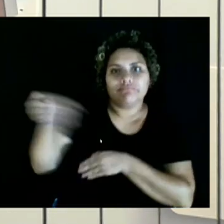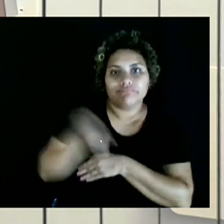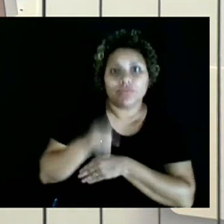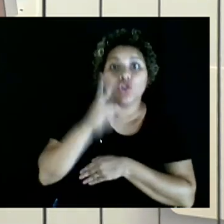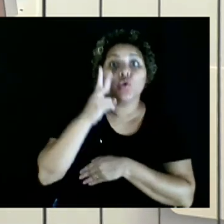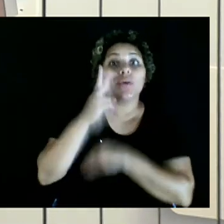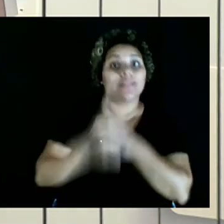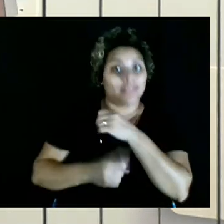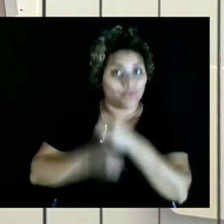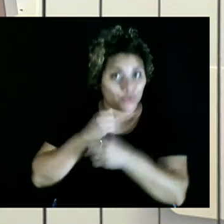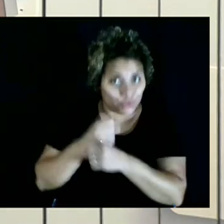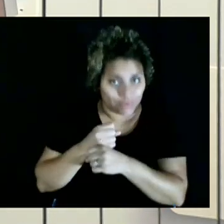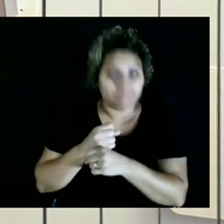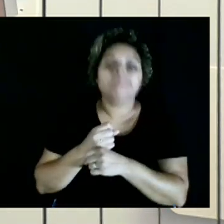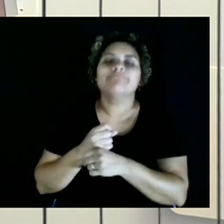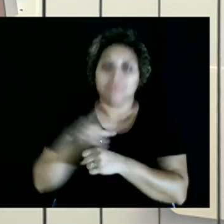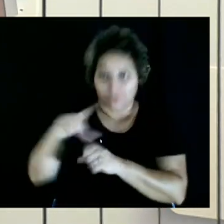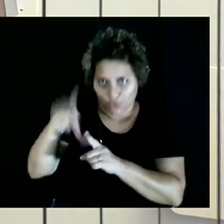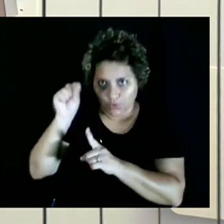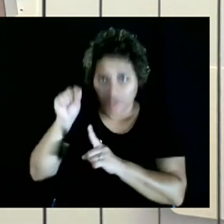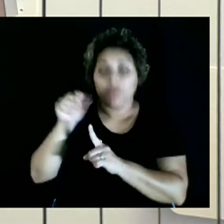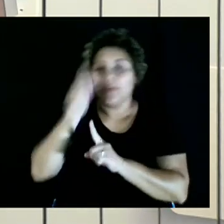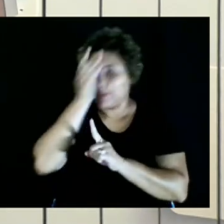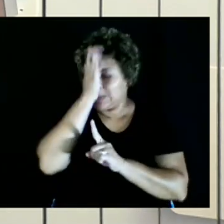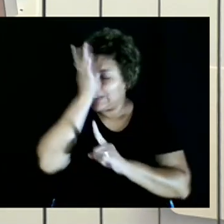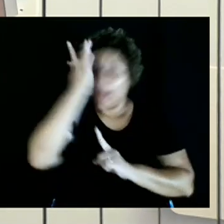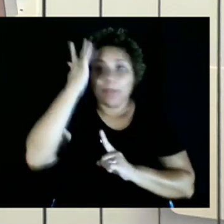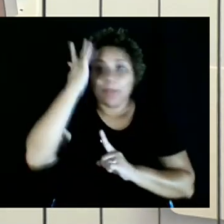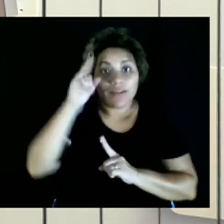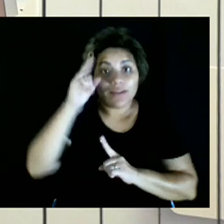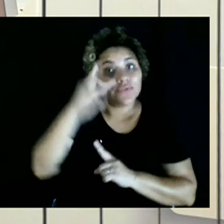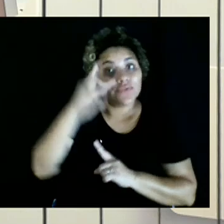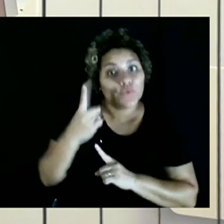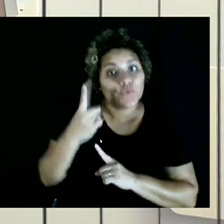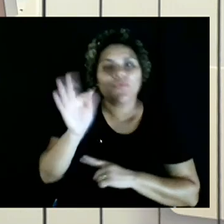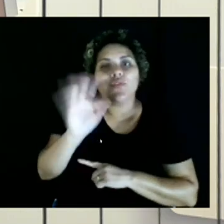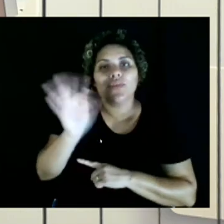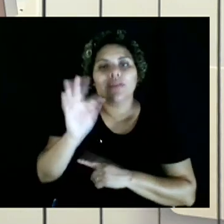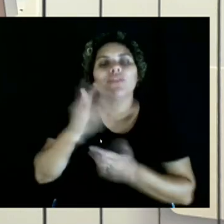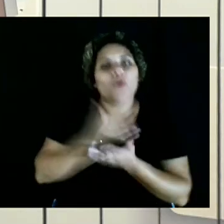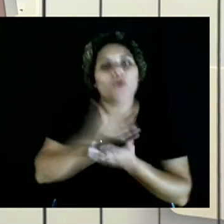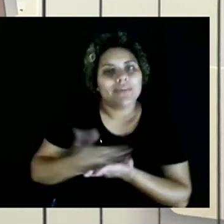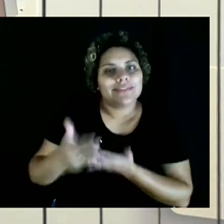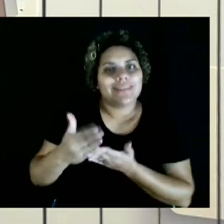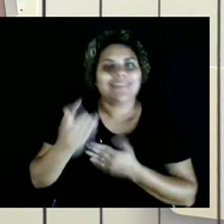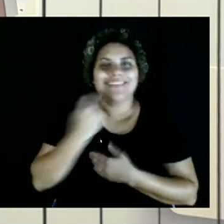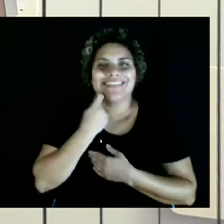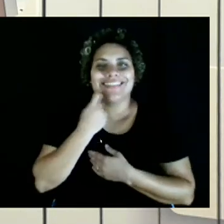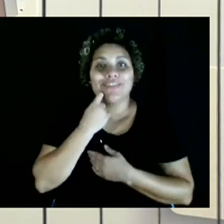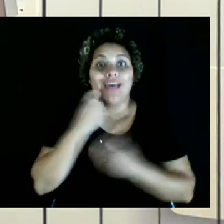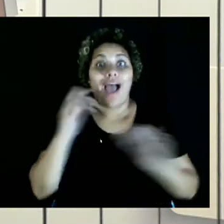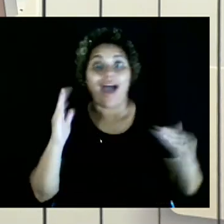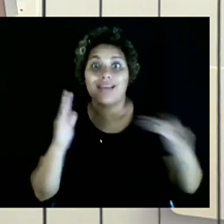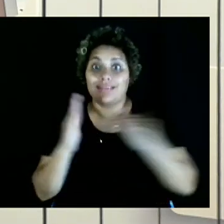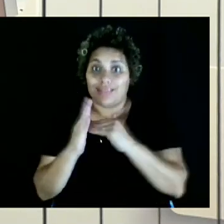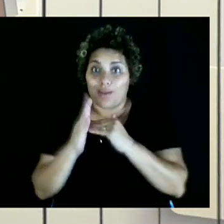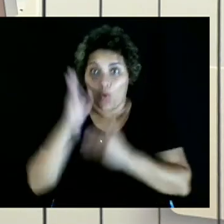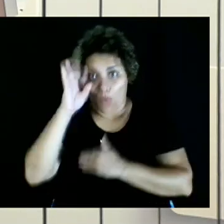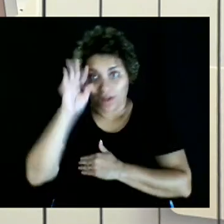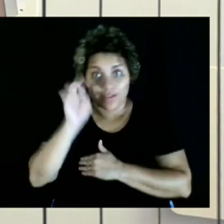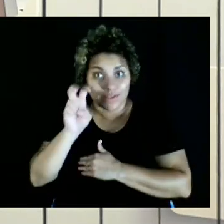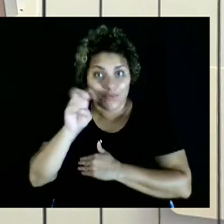inscrições começa amanhã, dia 21 de fevereiro, na sexta-feira, e prossegue até a quarta-feira, dia 5 de